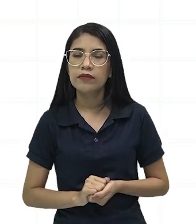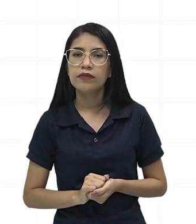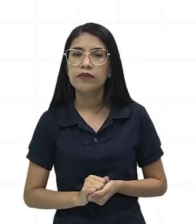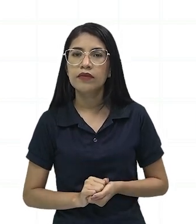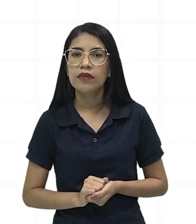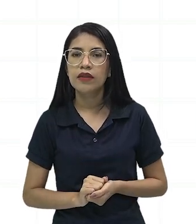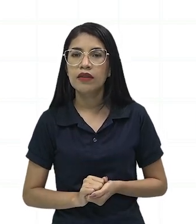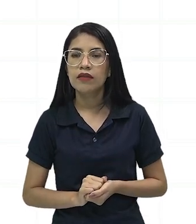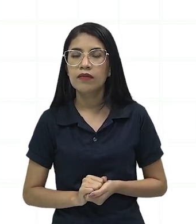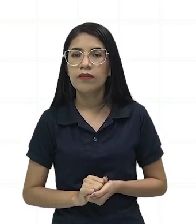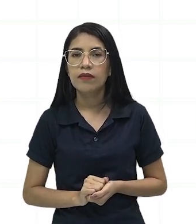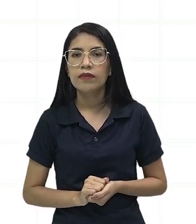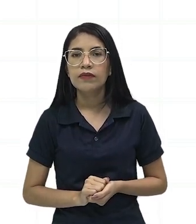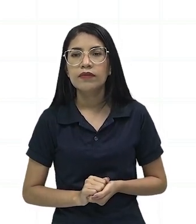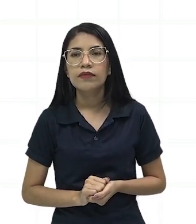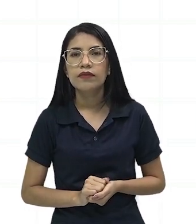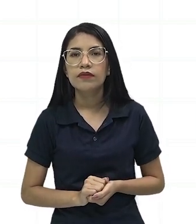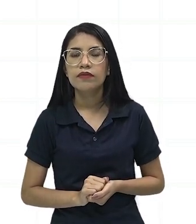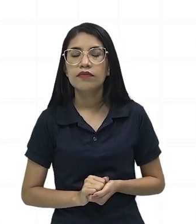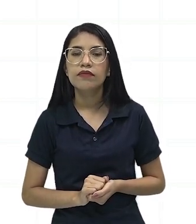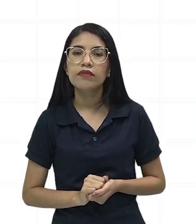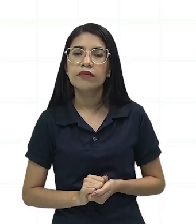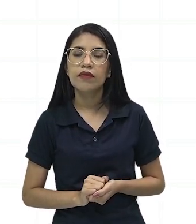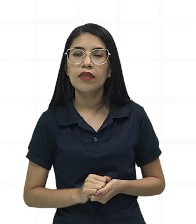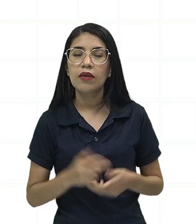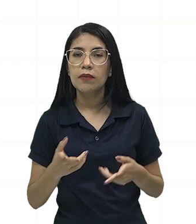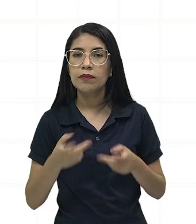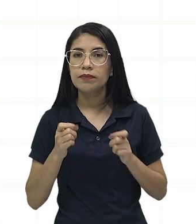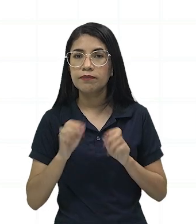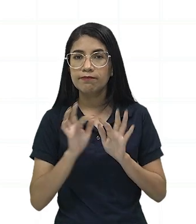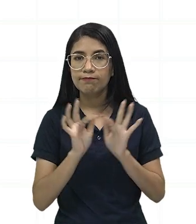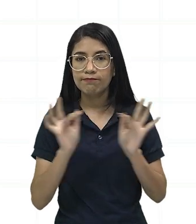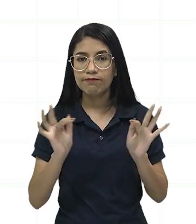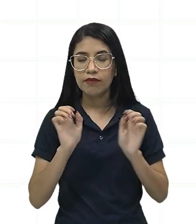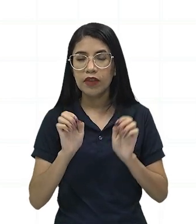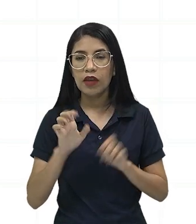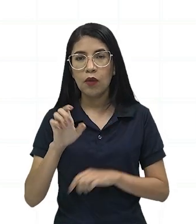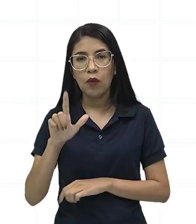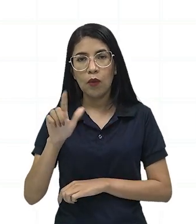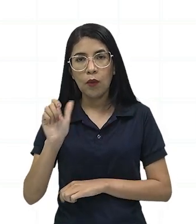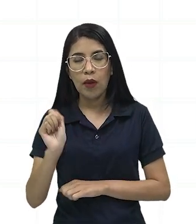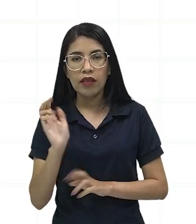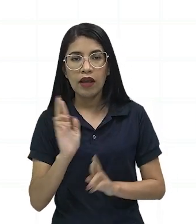quanto tempo ainda estaremos aqui? Aí você vai ver aqui que